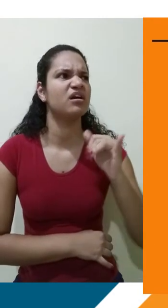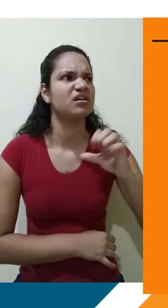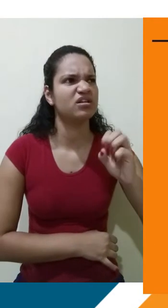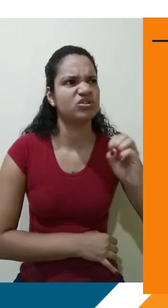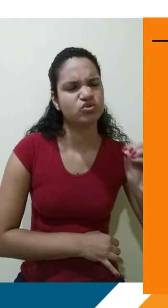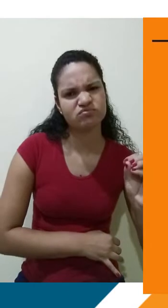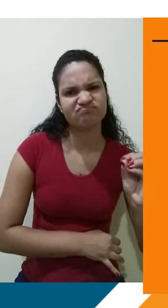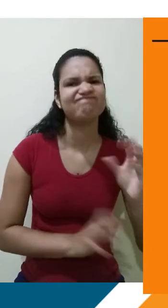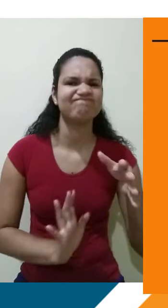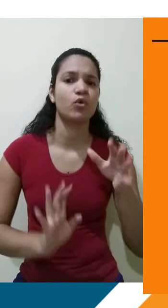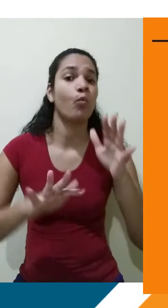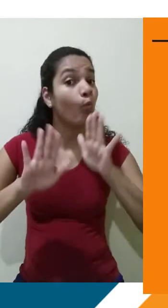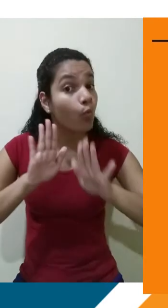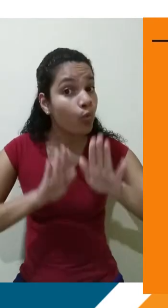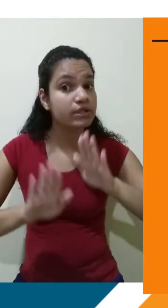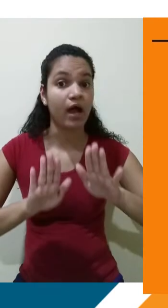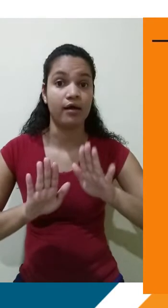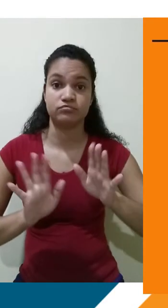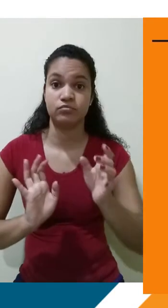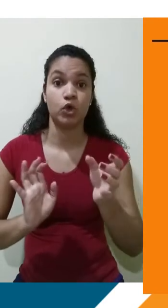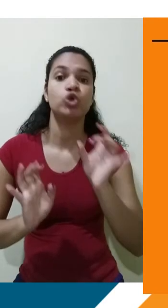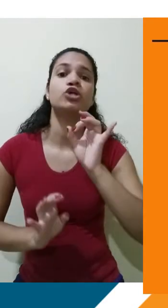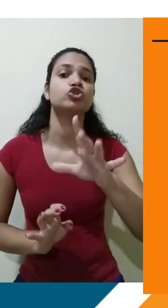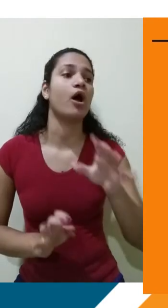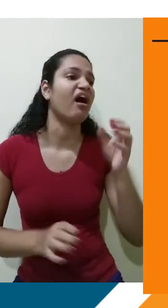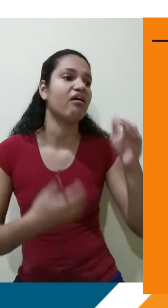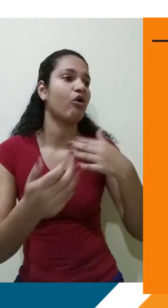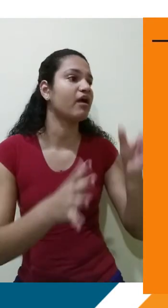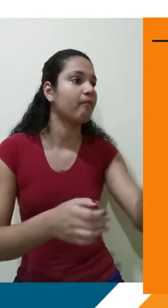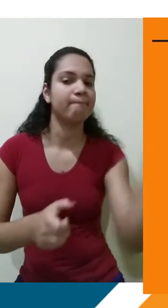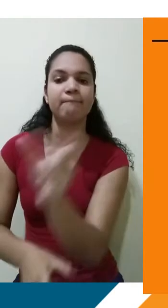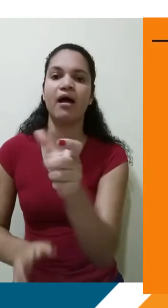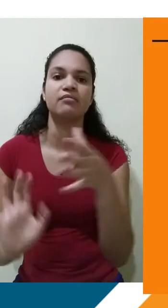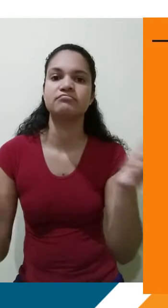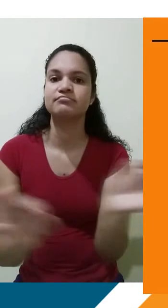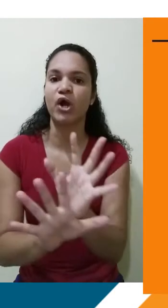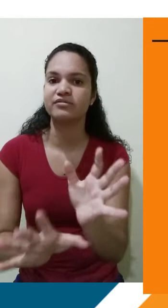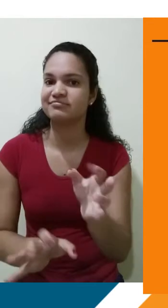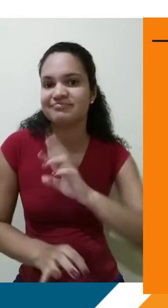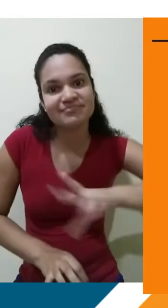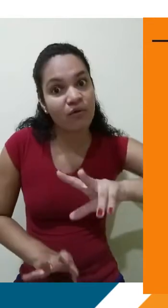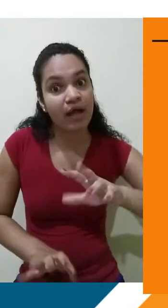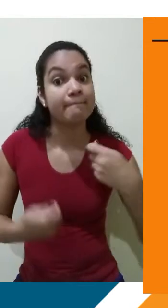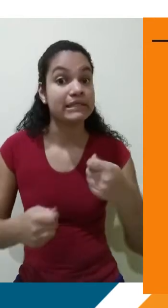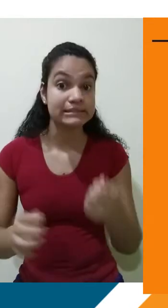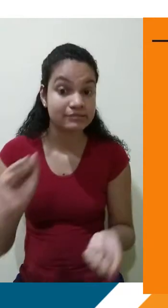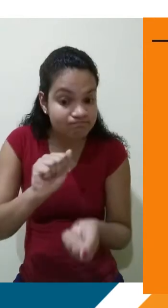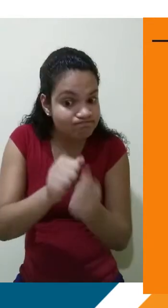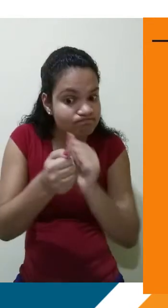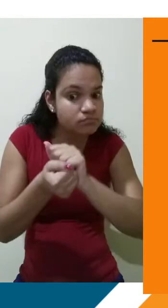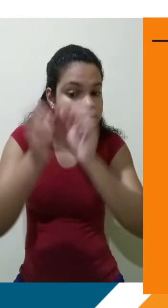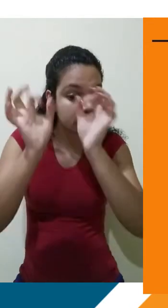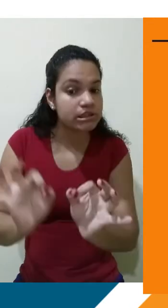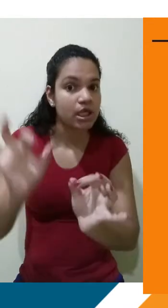com esse tipo de inadequação também. Não é só colocar qualquer conjunção entre parágrafos, porque tem que ter uma. É colocar a conjunção adequada. Ou usar o